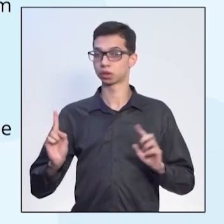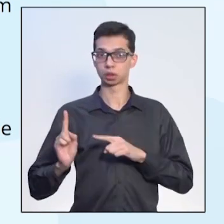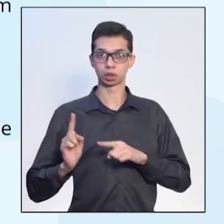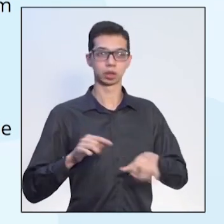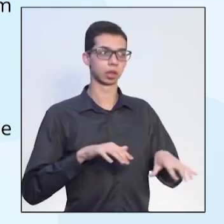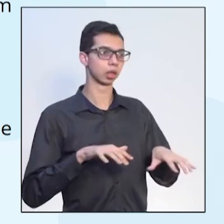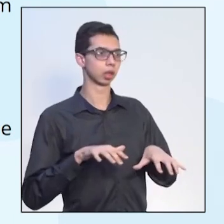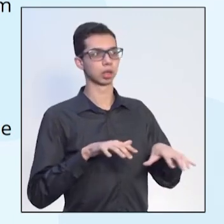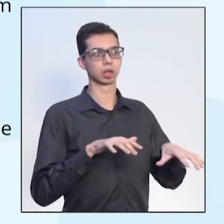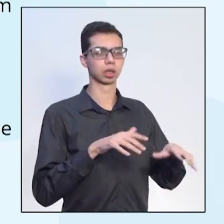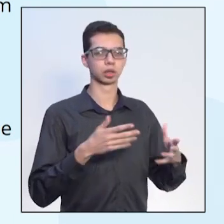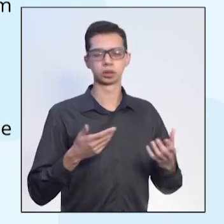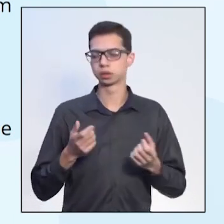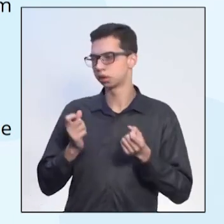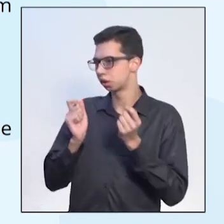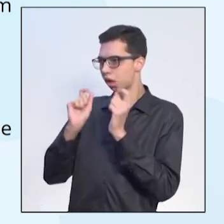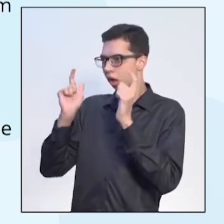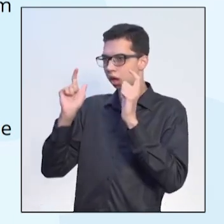o desenvolvimento.